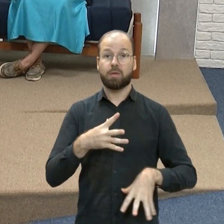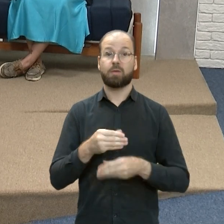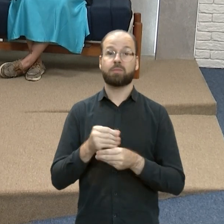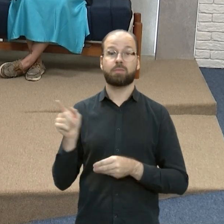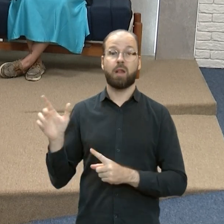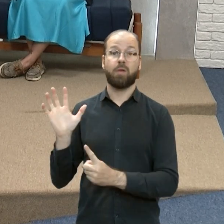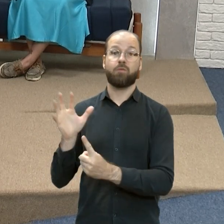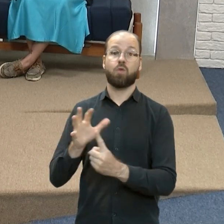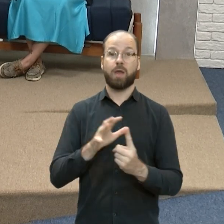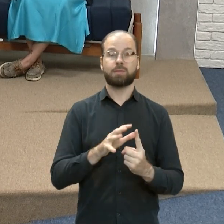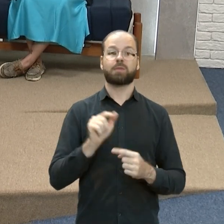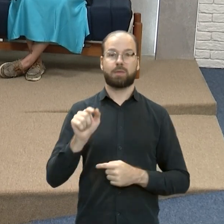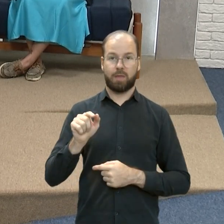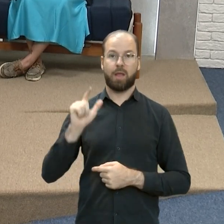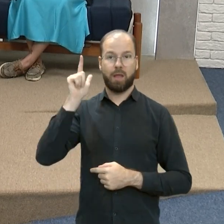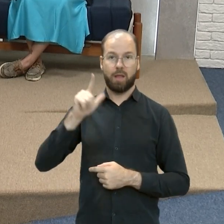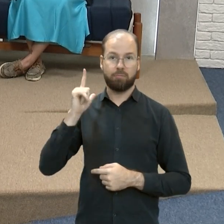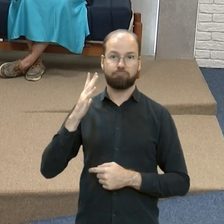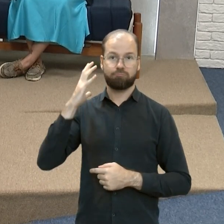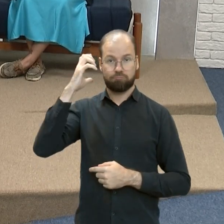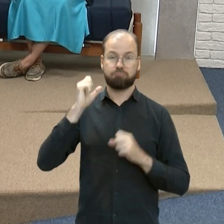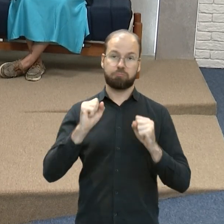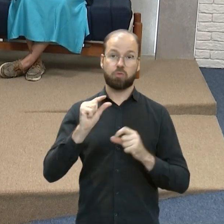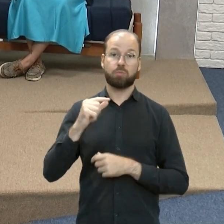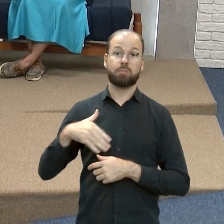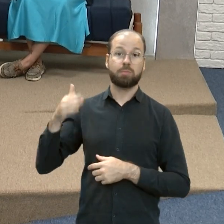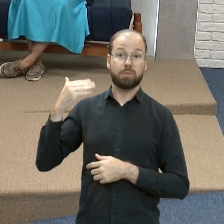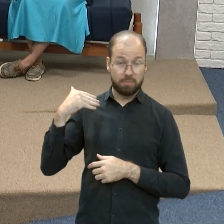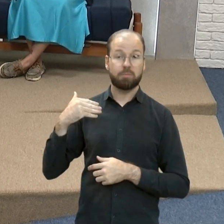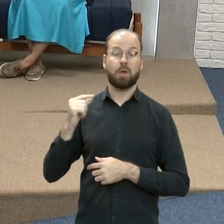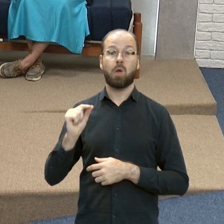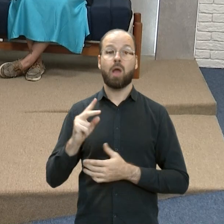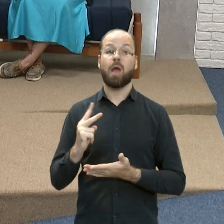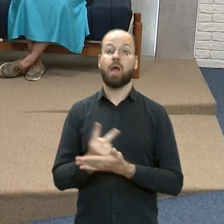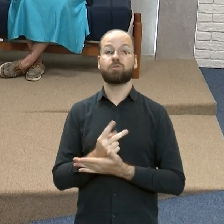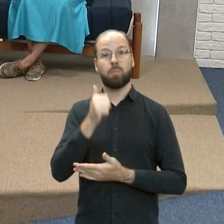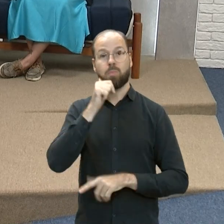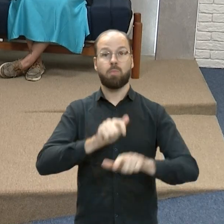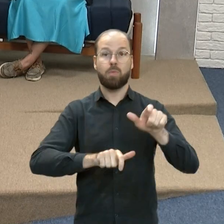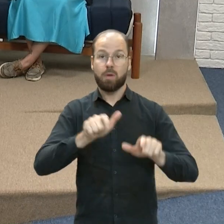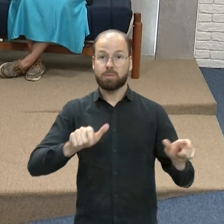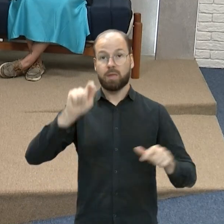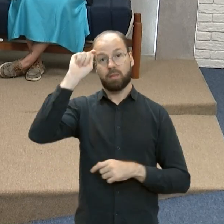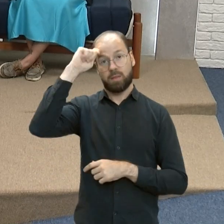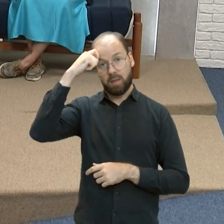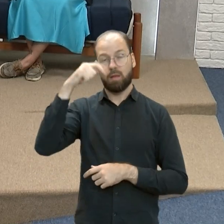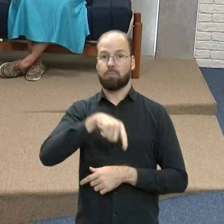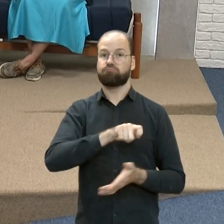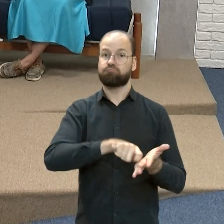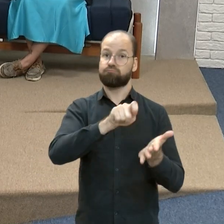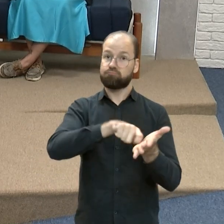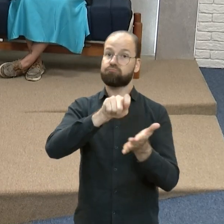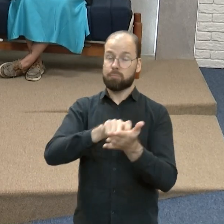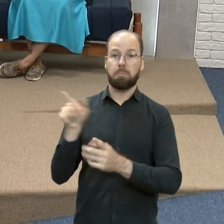da Leodegária, acho que a gente pode trazer até mais recente, né, a influência da Leodegária para mulheres negras que